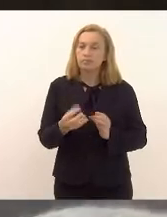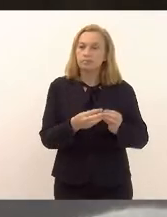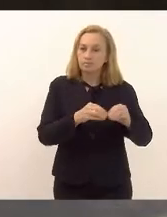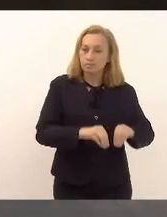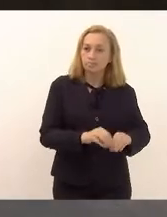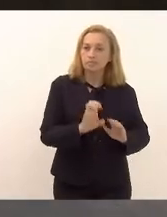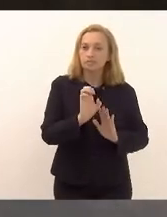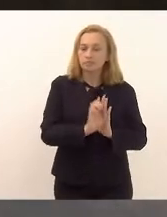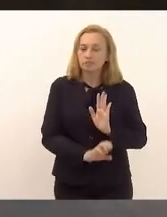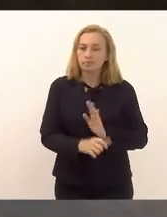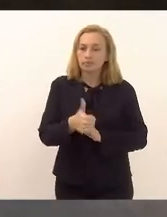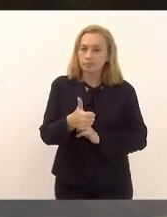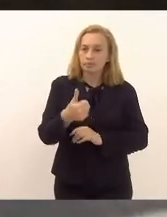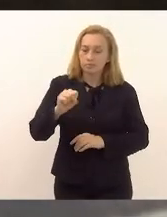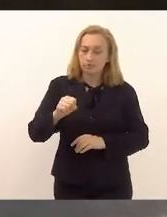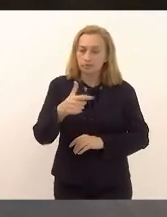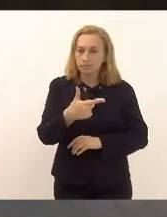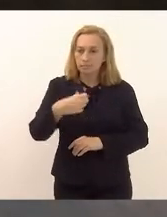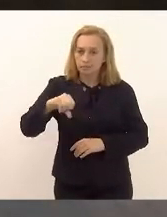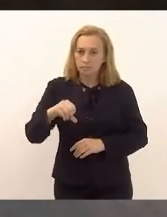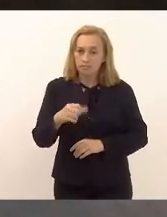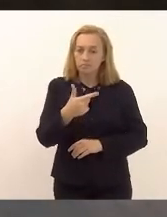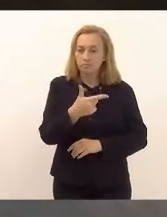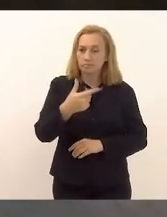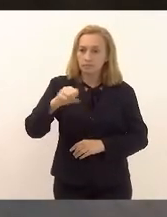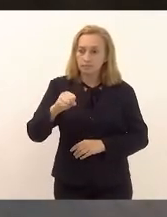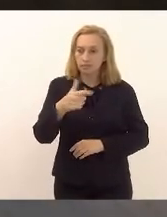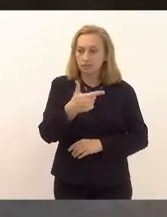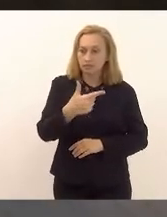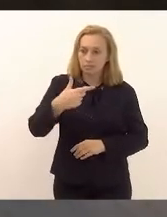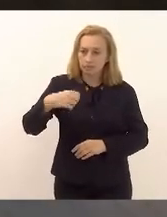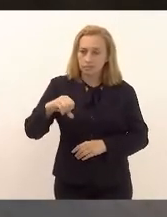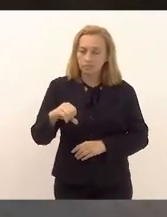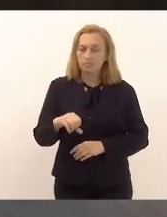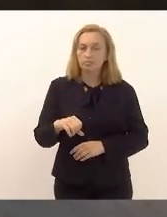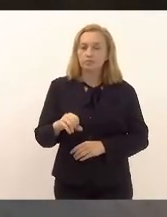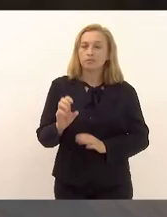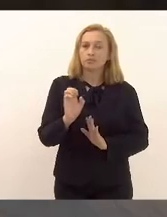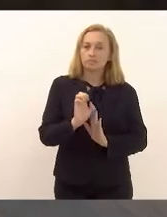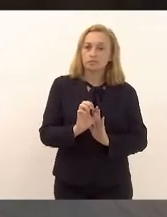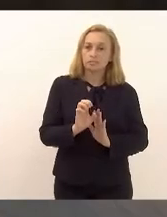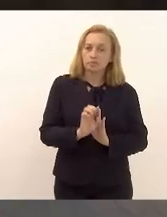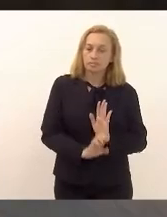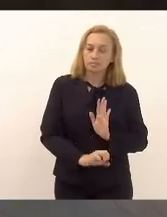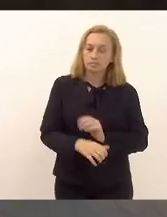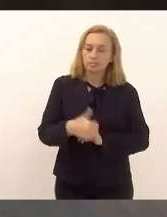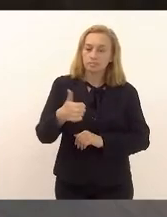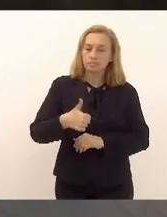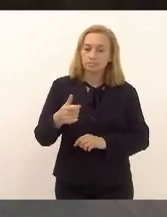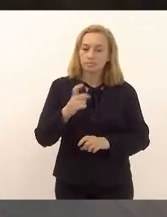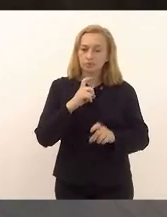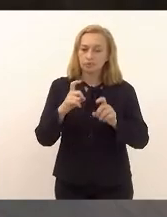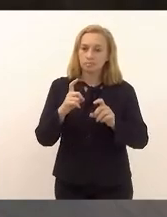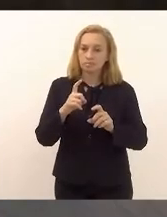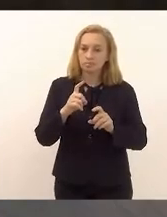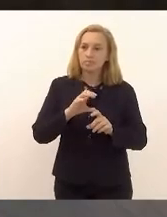emendas 18, 19, 28 e 29 pela emenda 11 da